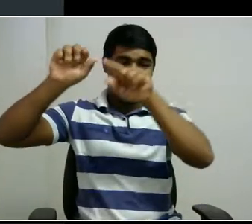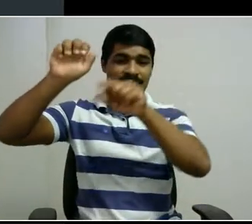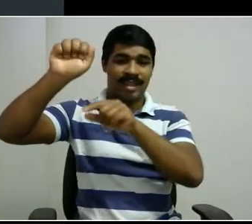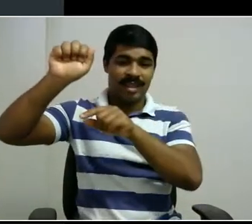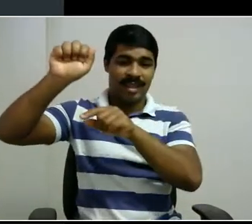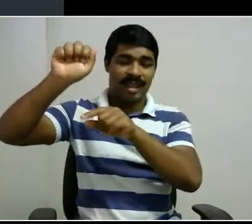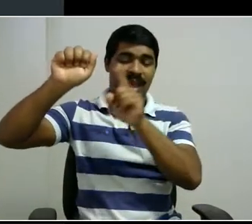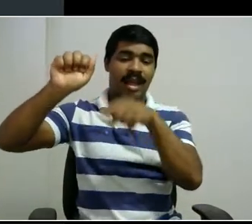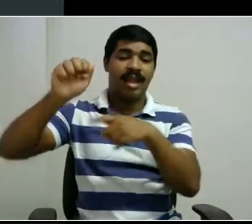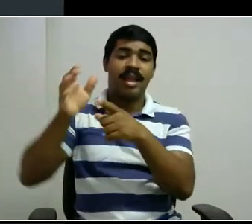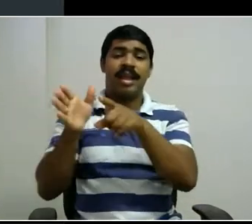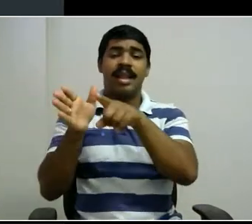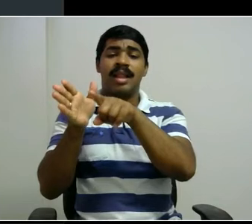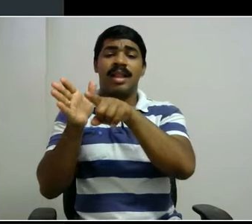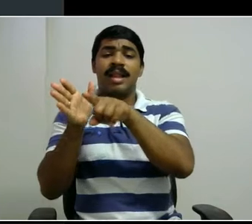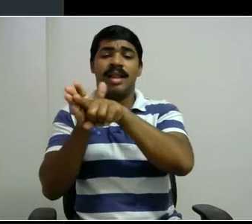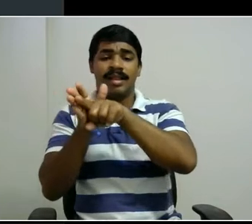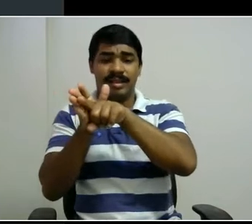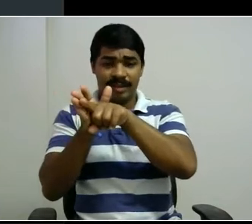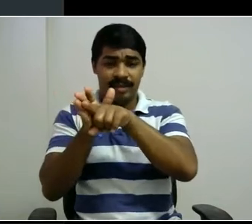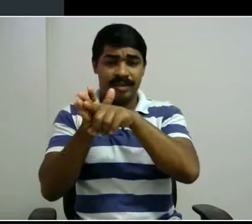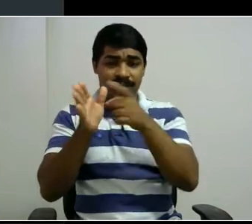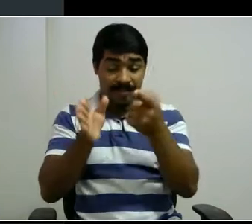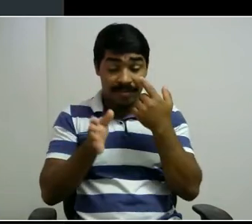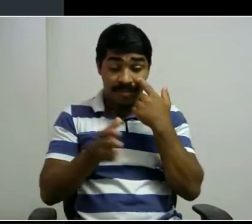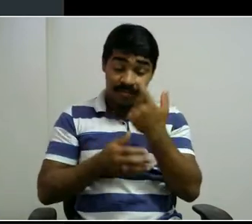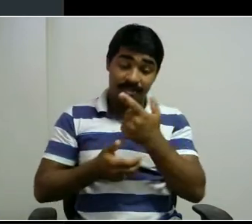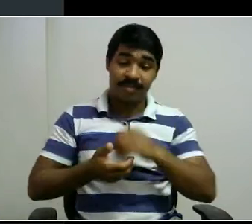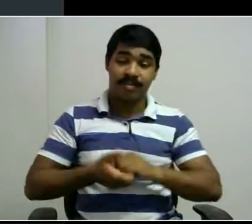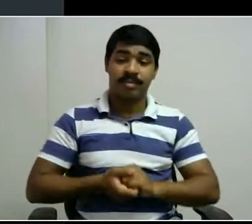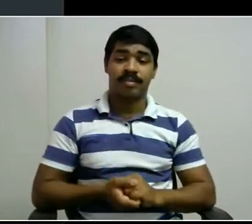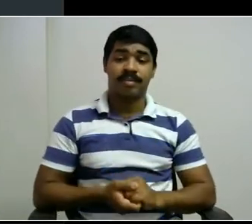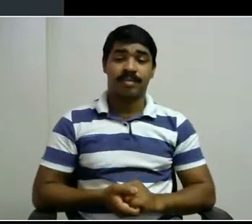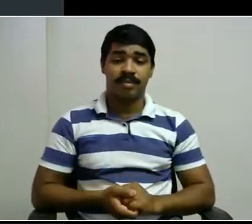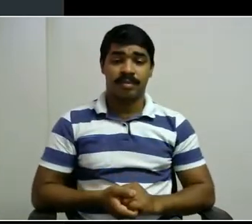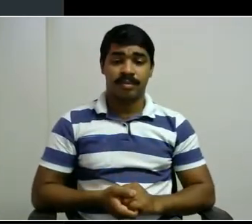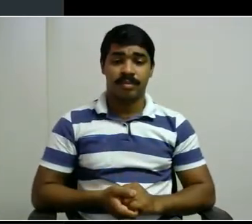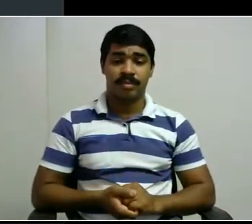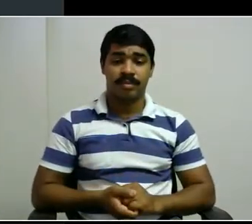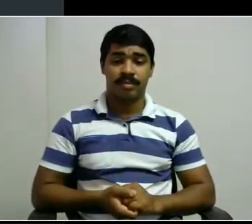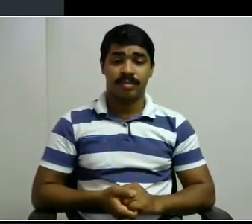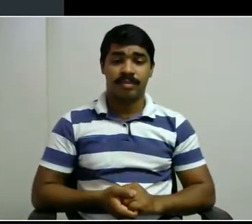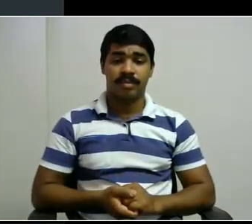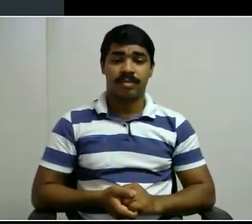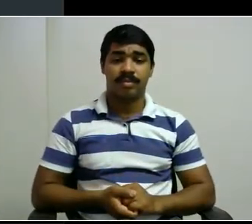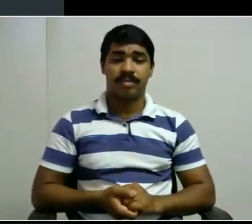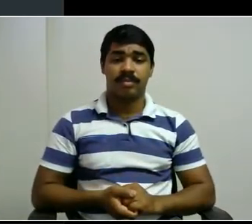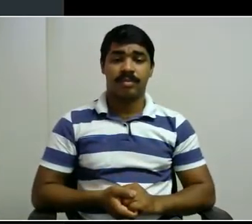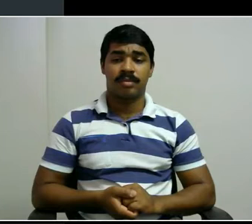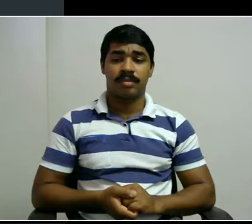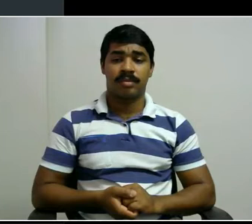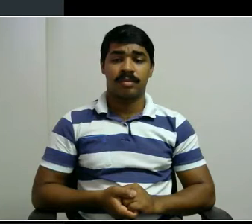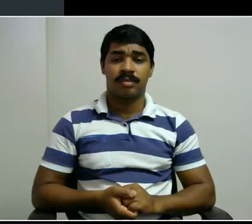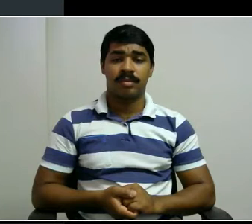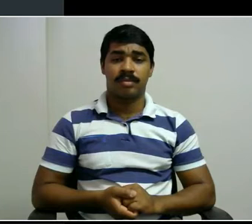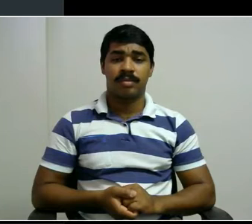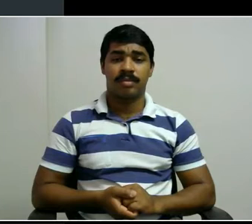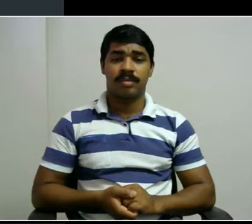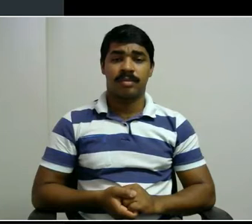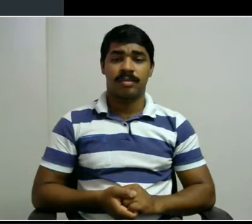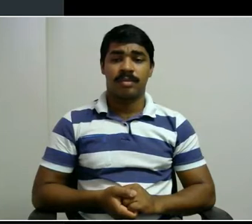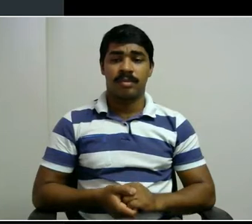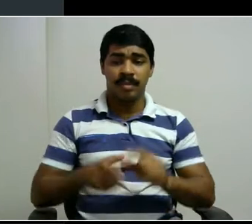é positiva para valores que estão atrás da raiz da função. Não precisa você